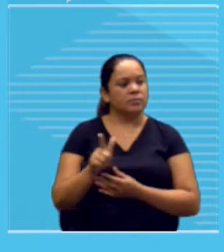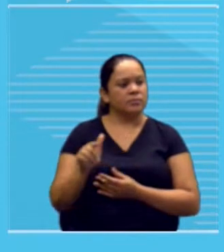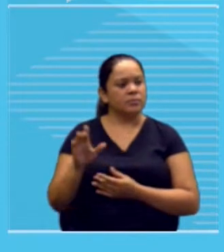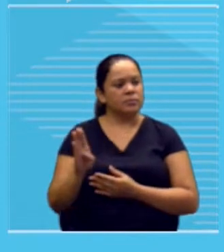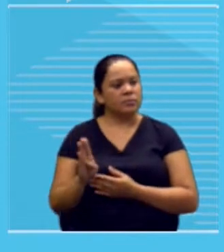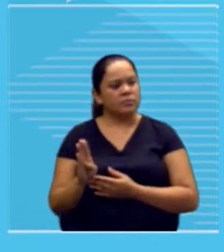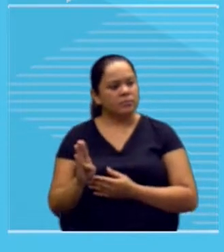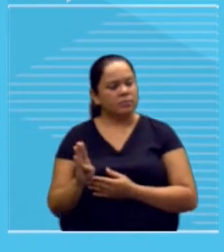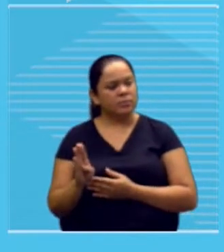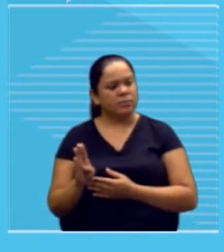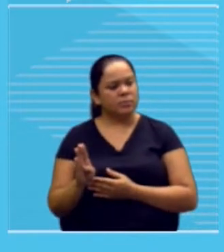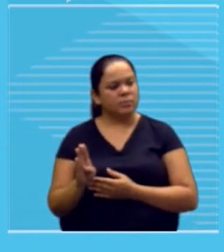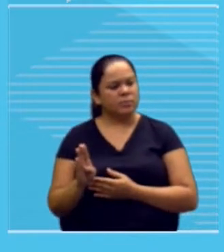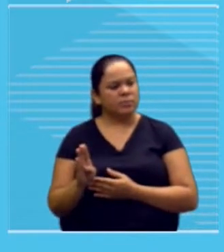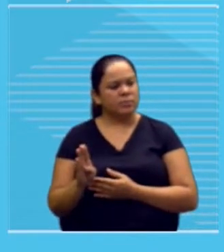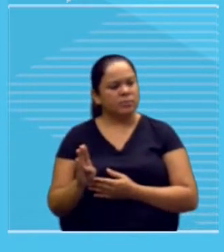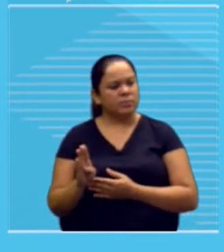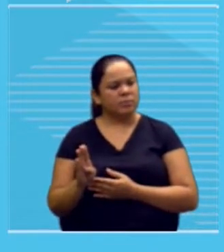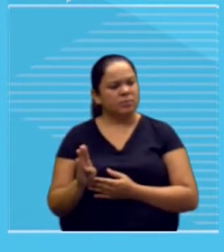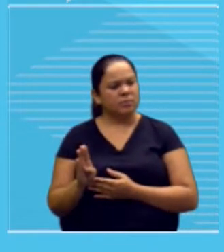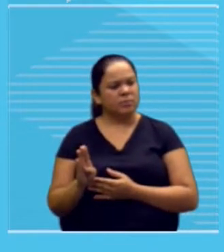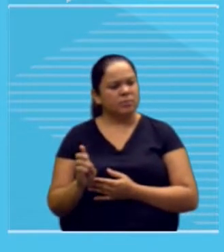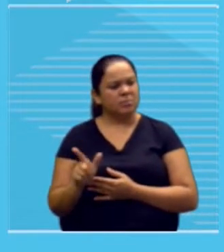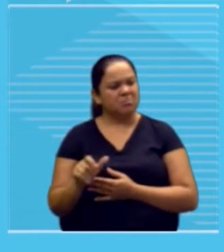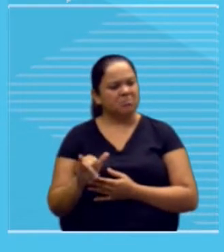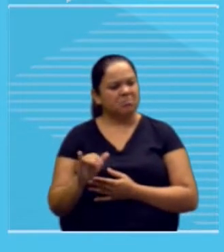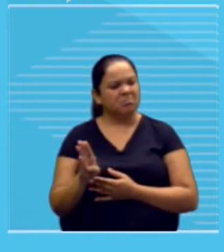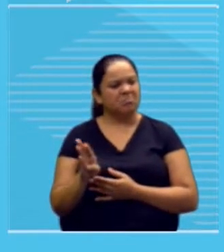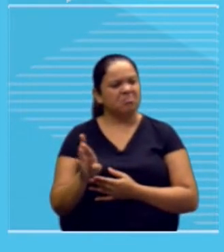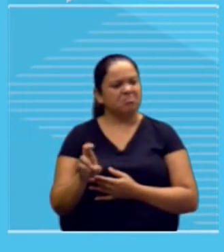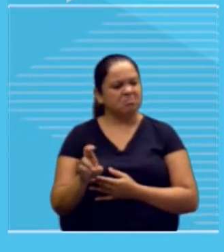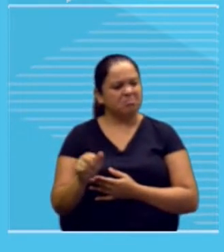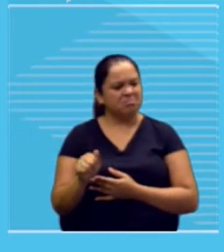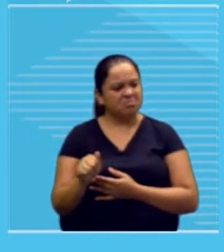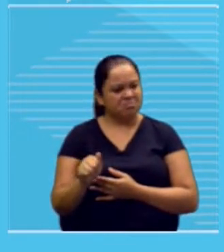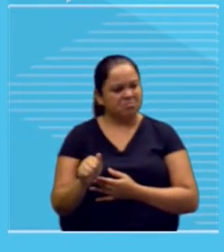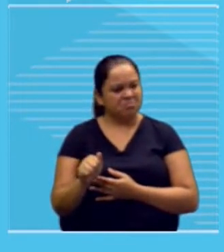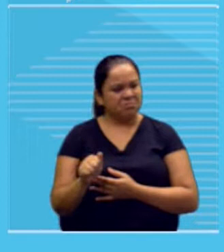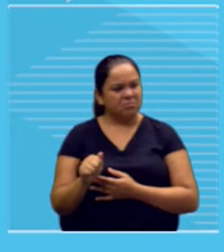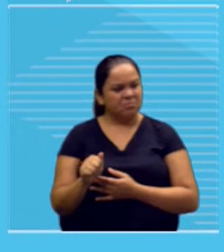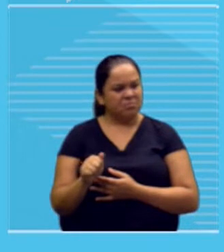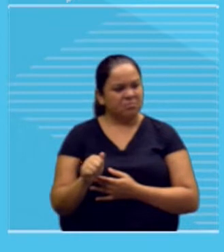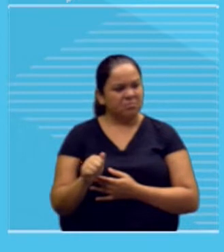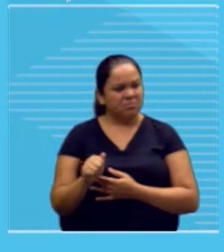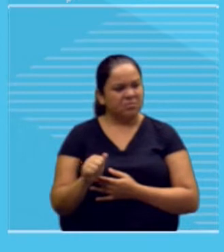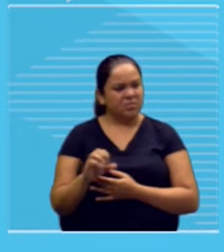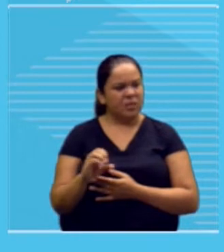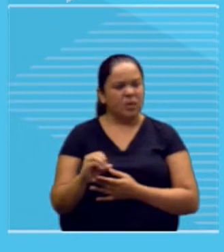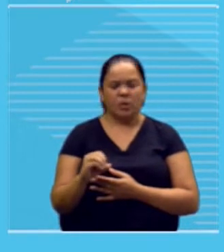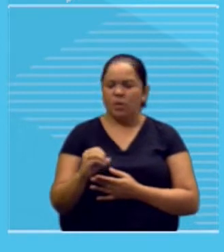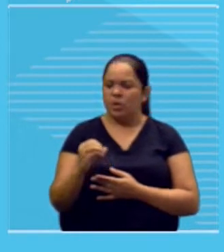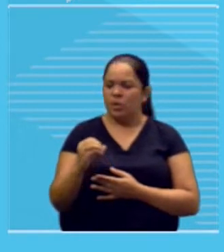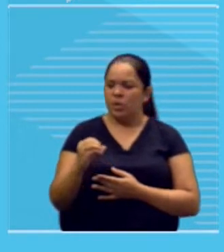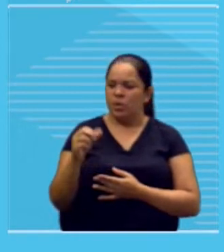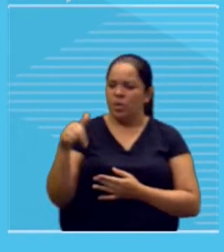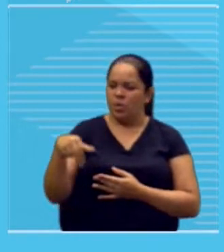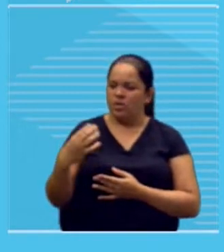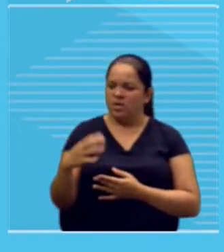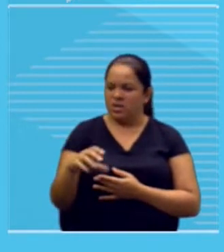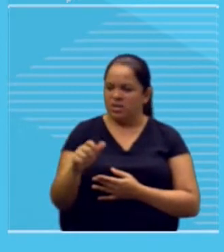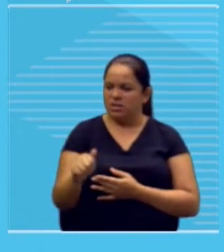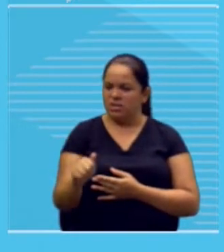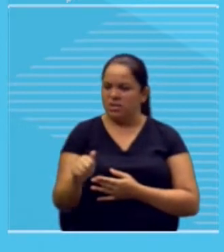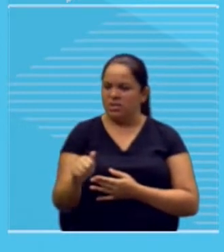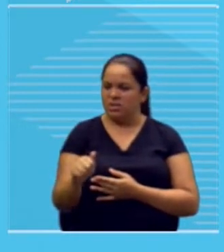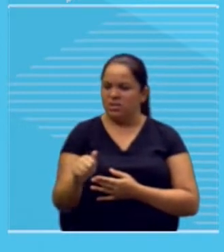killismo uma laranja pessoal que aqui libra Nossa que diferente Pois é gente lembre Esse sistema de medidas